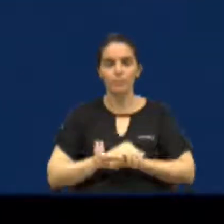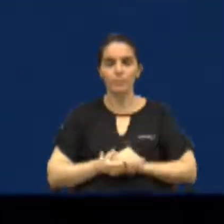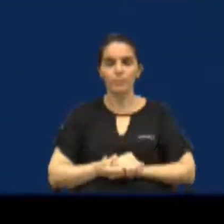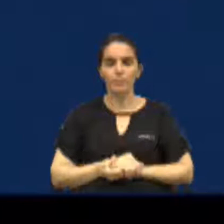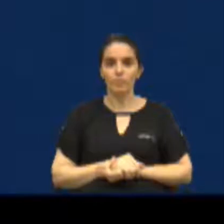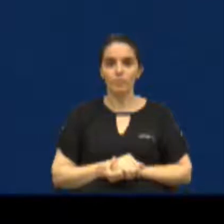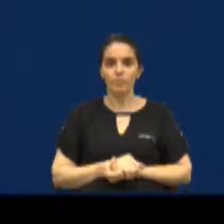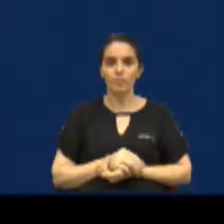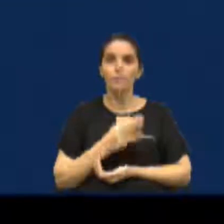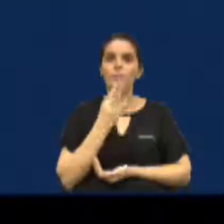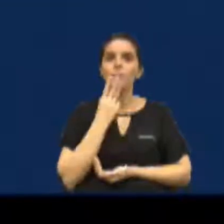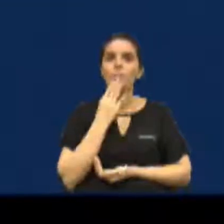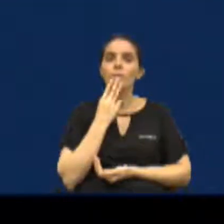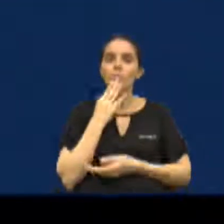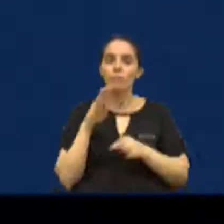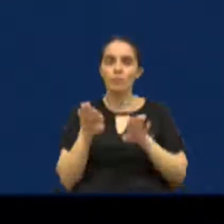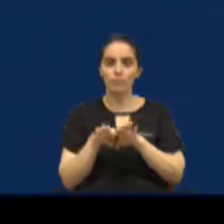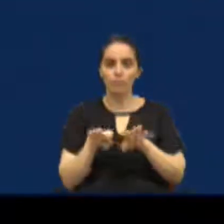Vaguinho.